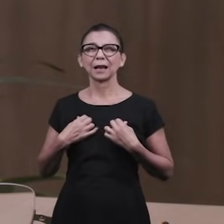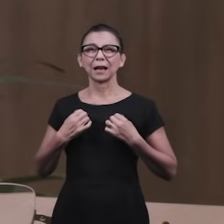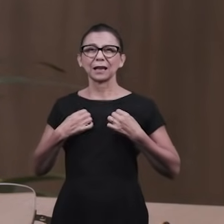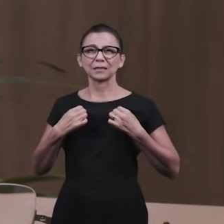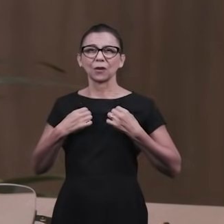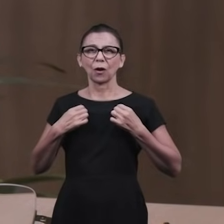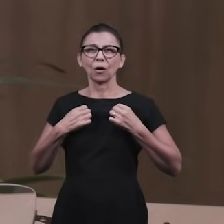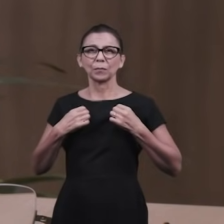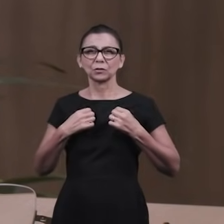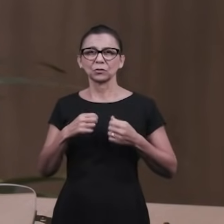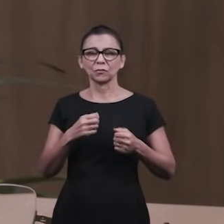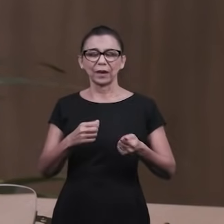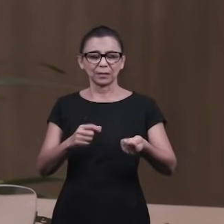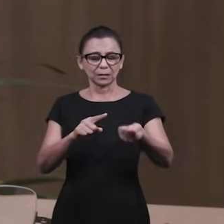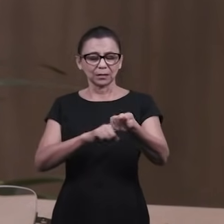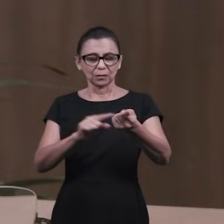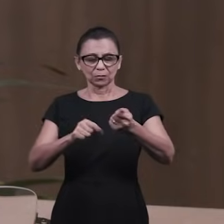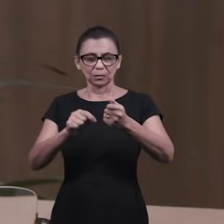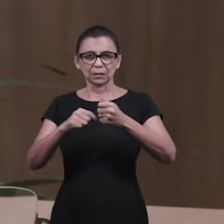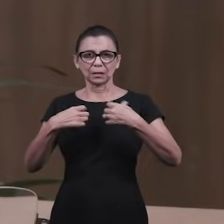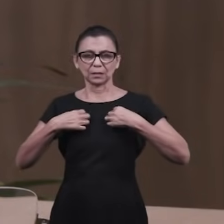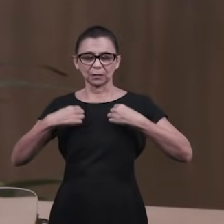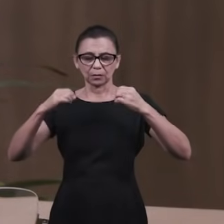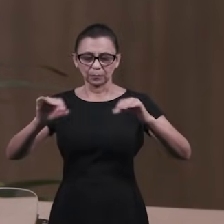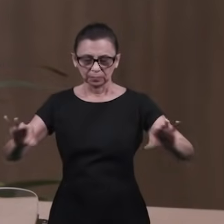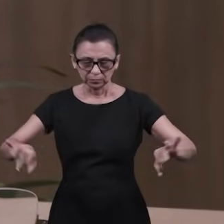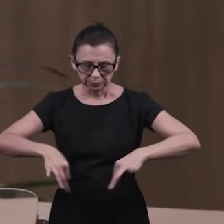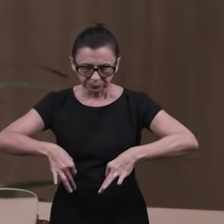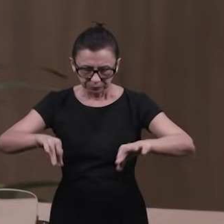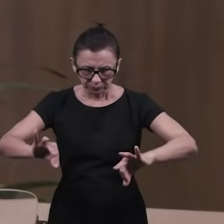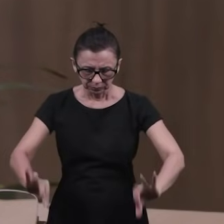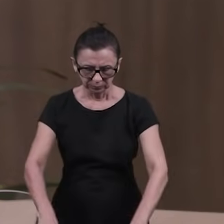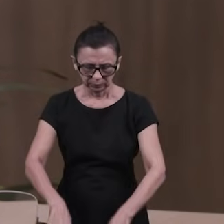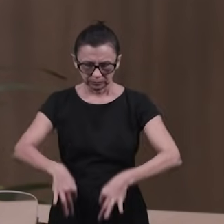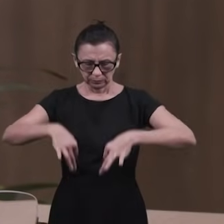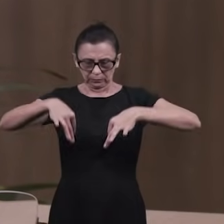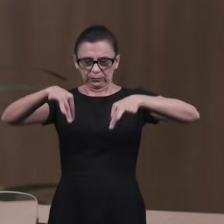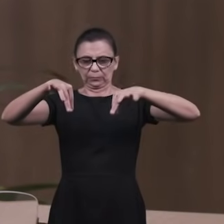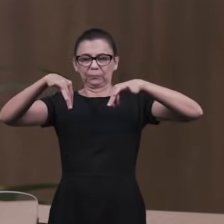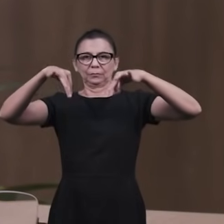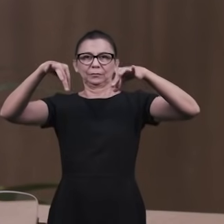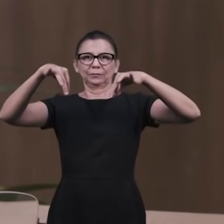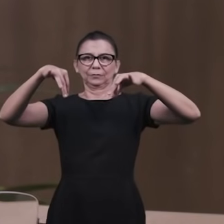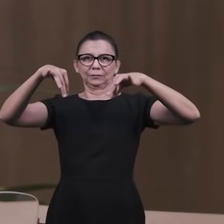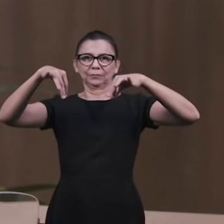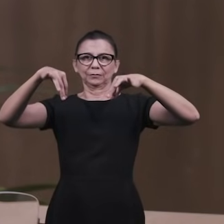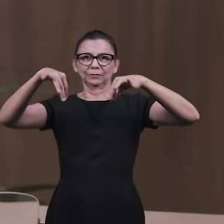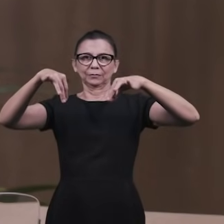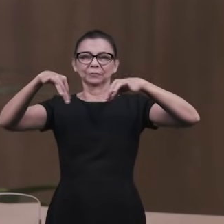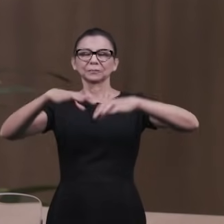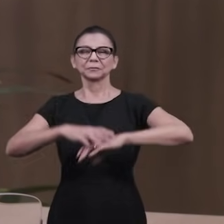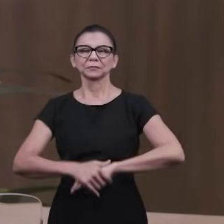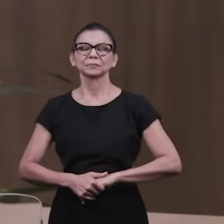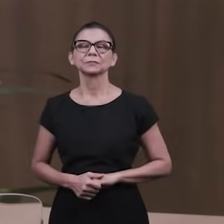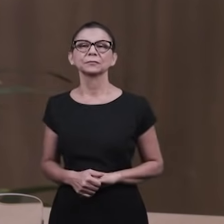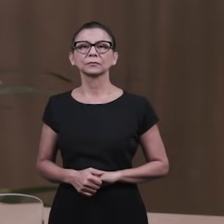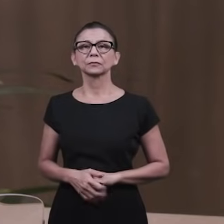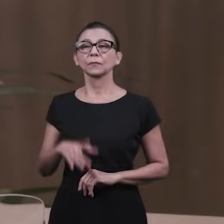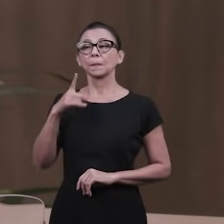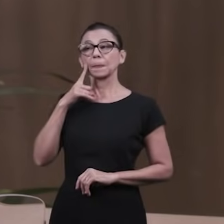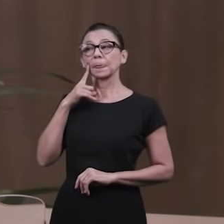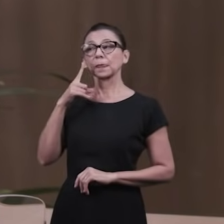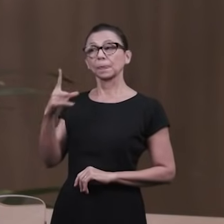sido imersas no sangue. É diferente. Então ele diz assim, e vi um varão com as